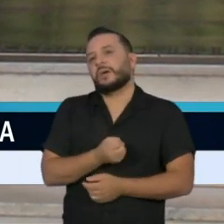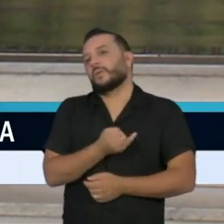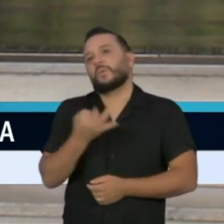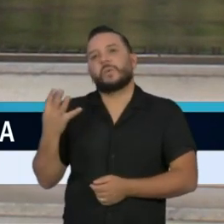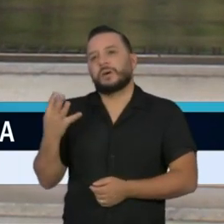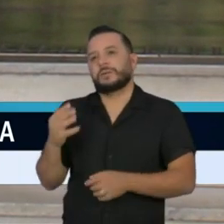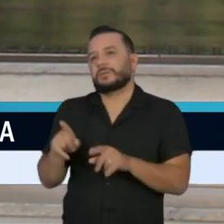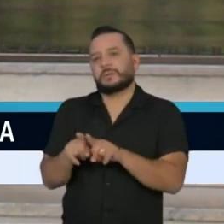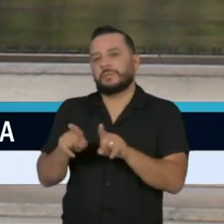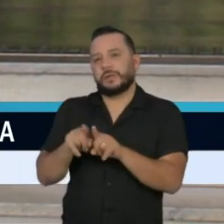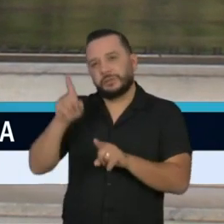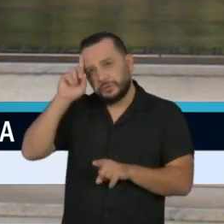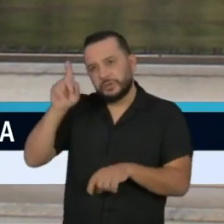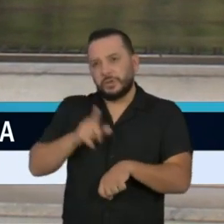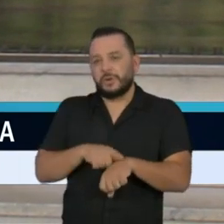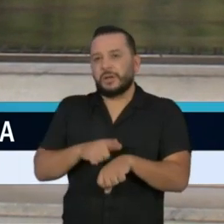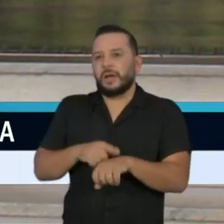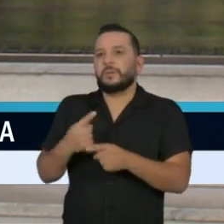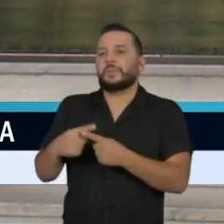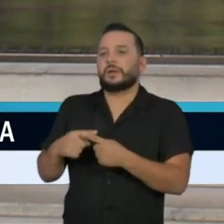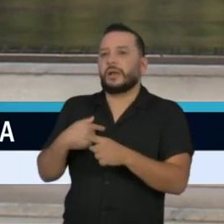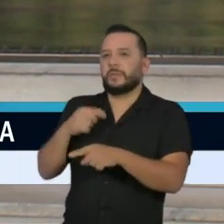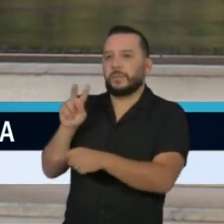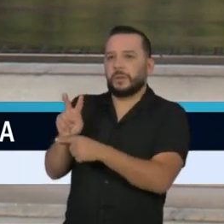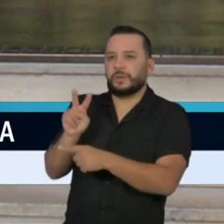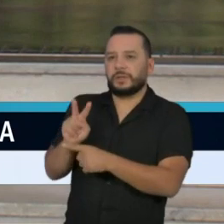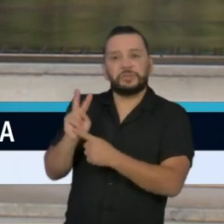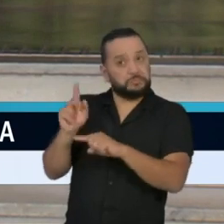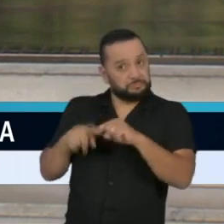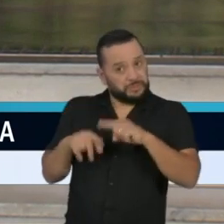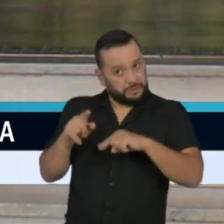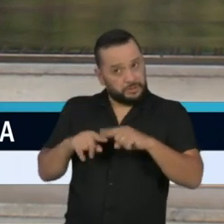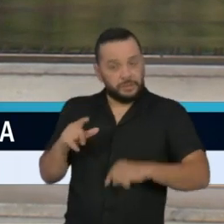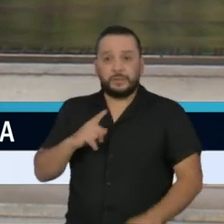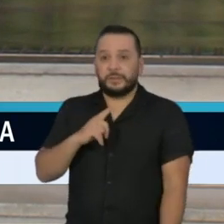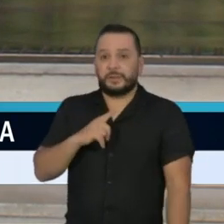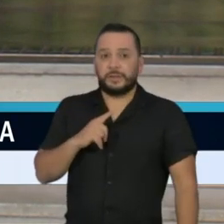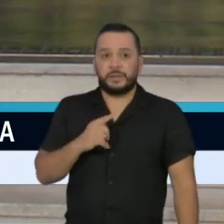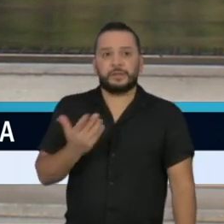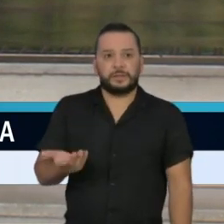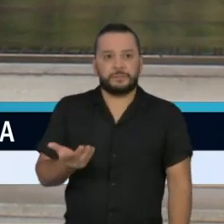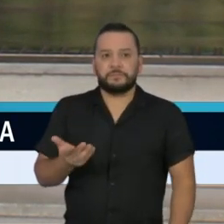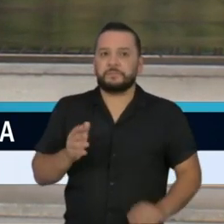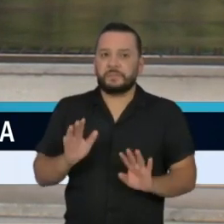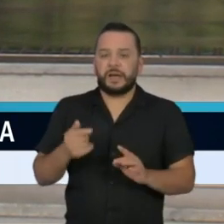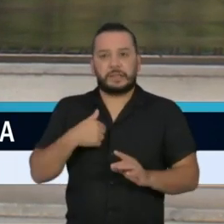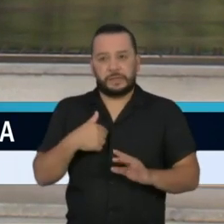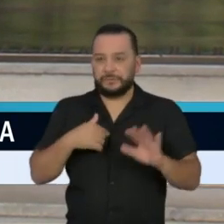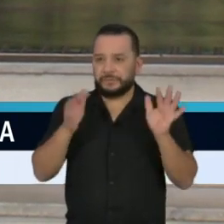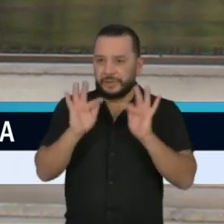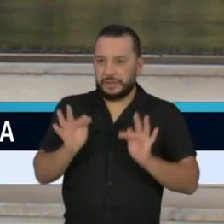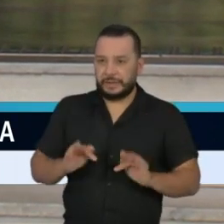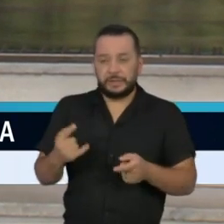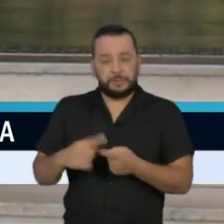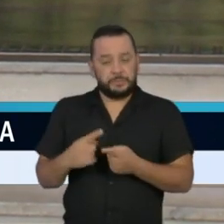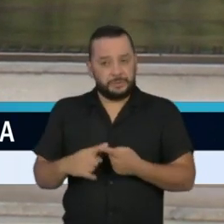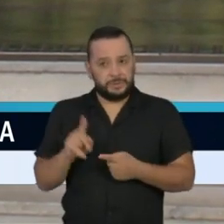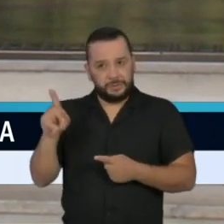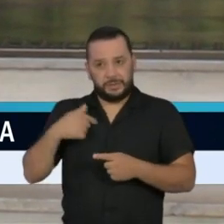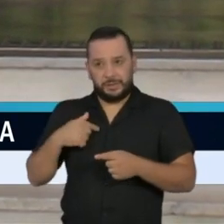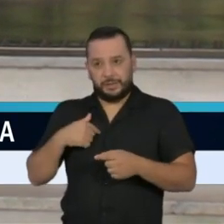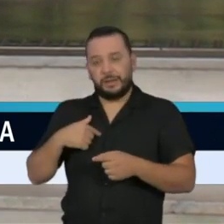e o horário de chegada para a proteção destes equipamentos. Mas, felizmente, a Embaixada da China